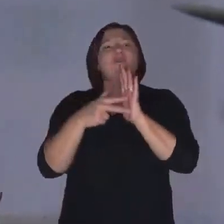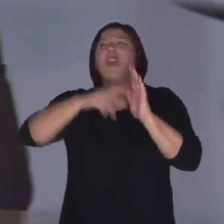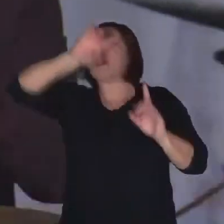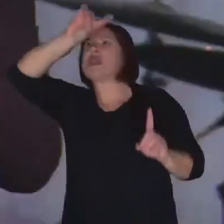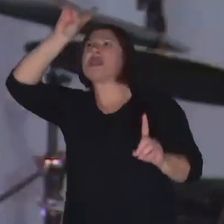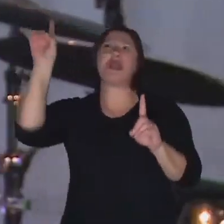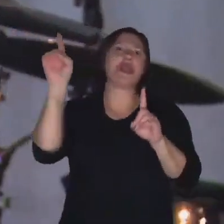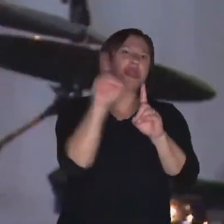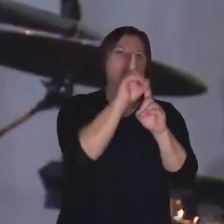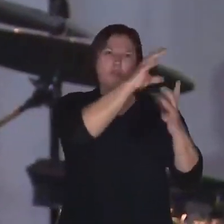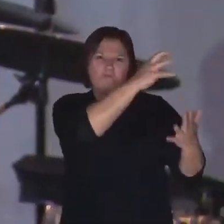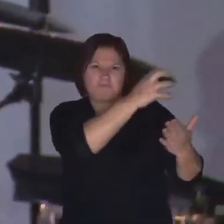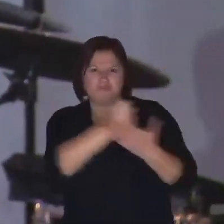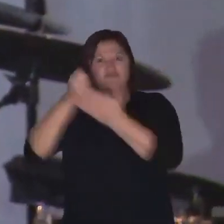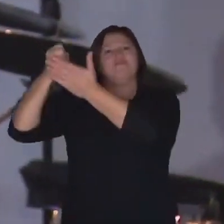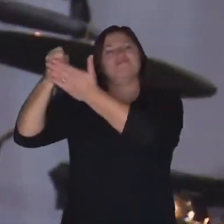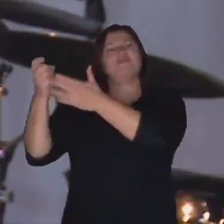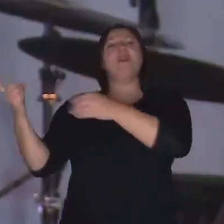mas eu sei com qual eu vou voltar.